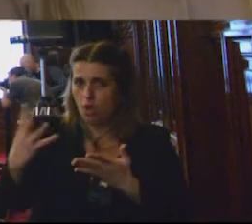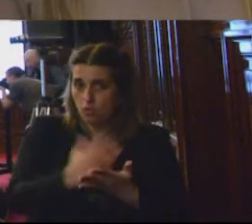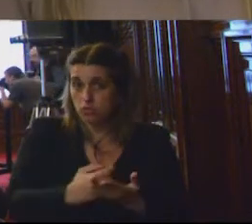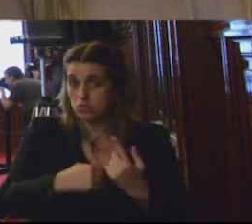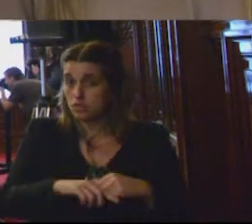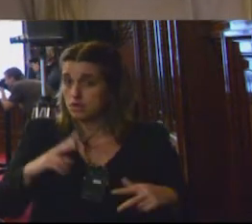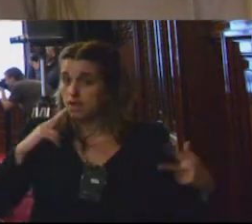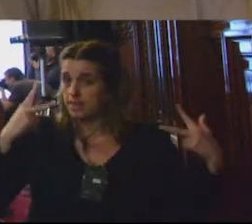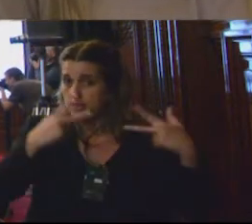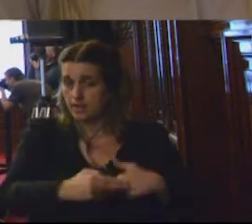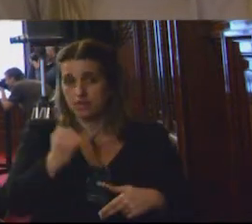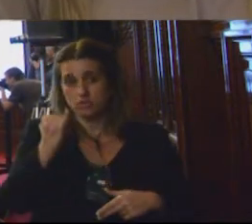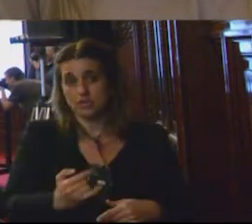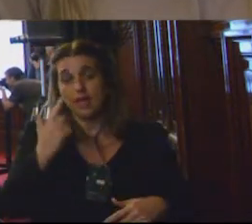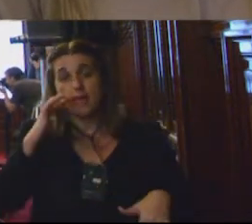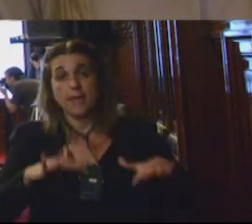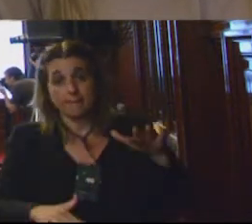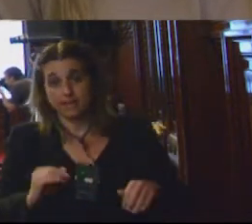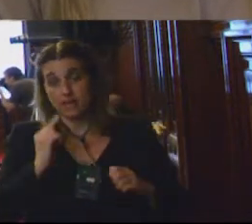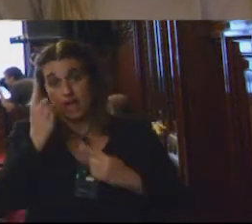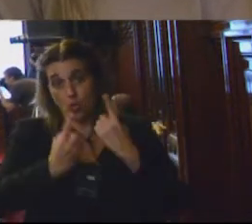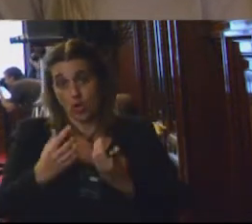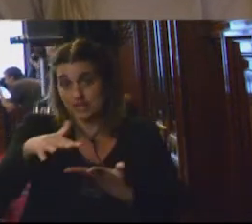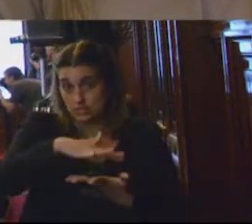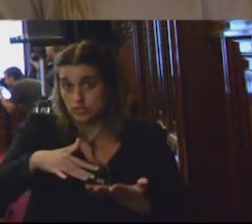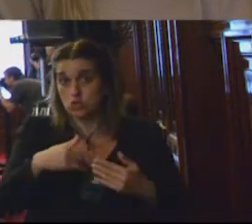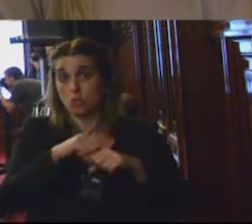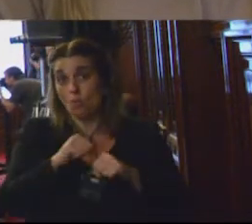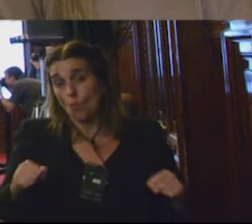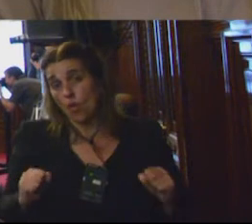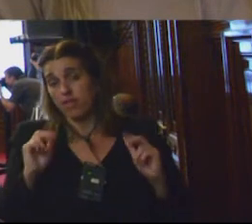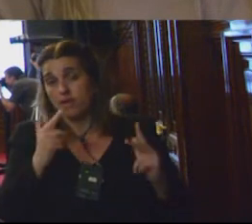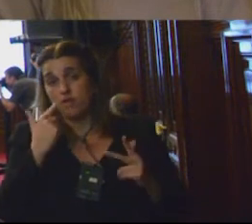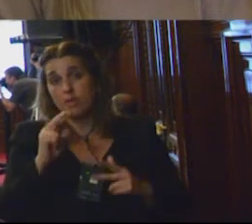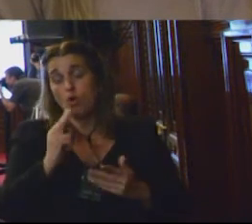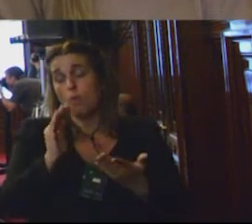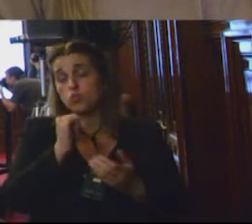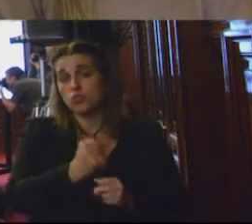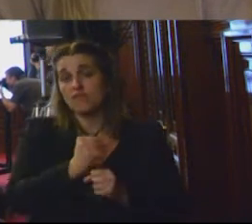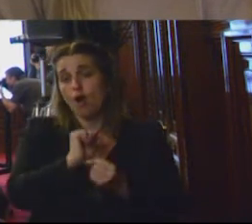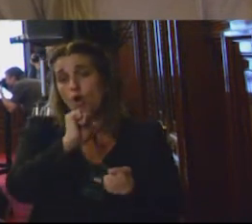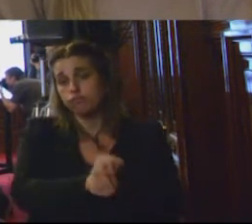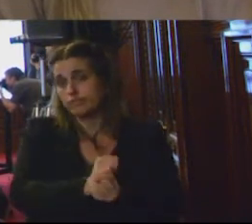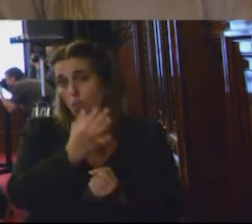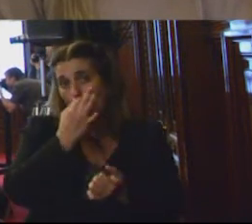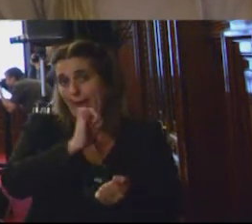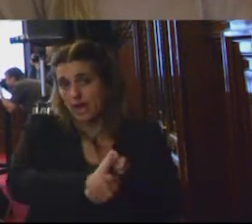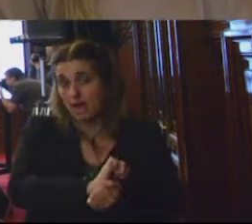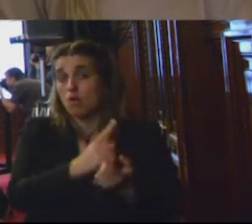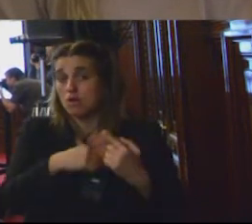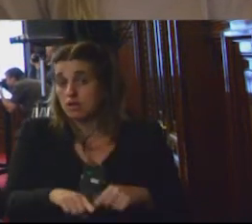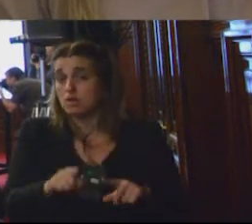e muito as hipóteses segundo as quais uma situação se pode caracterizar como trabalho escravo, ou essa política que